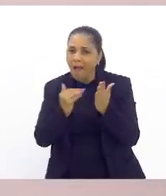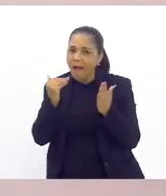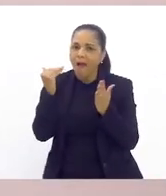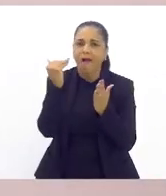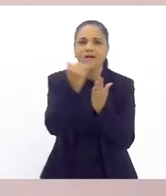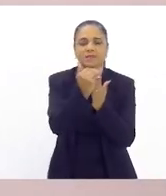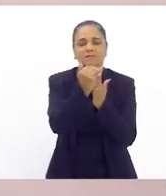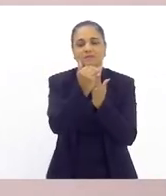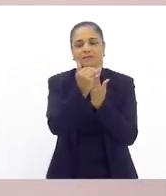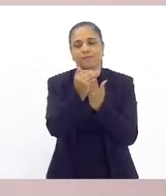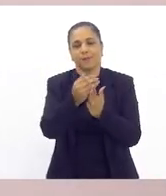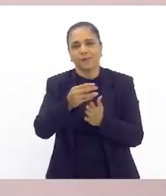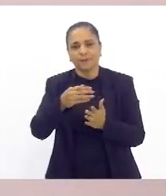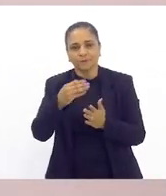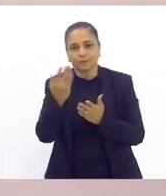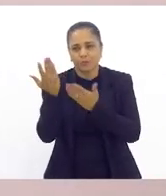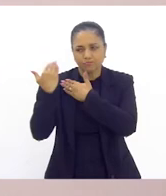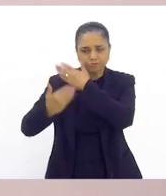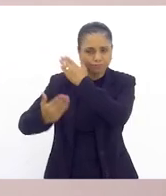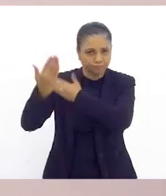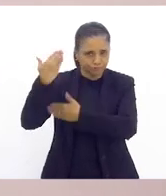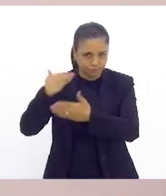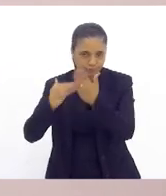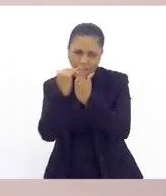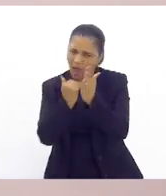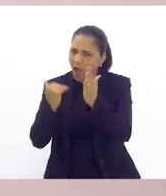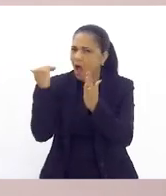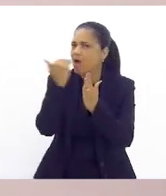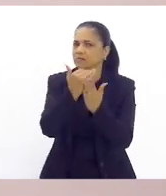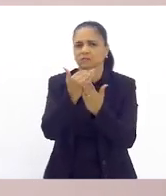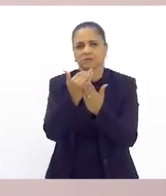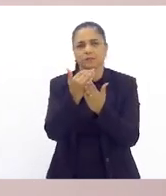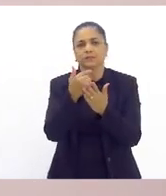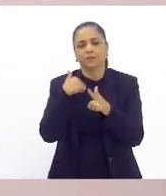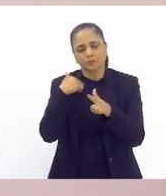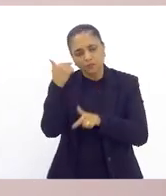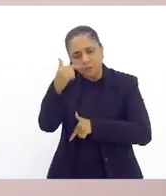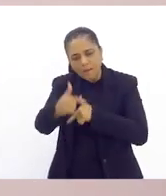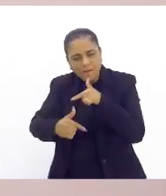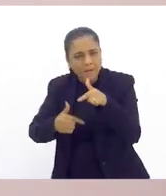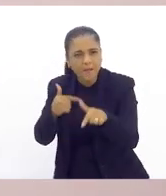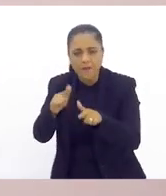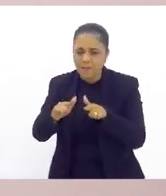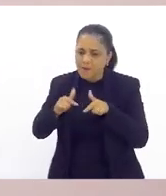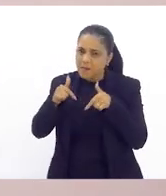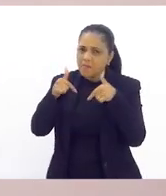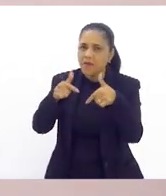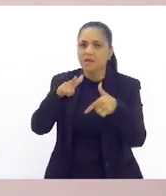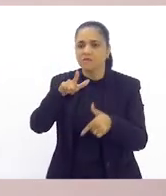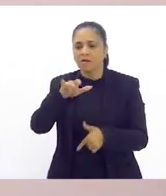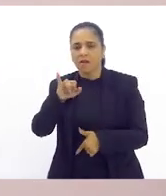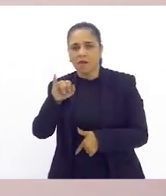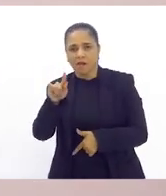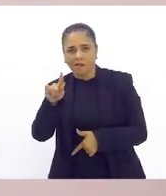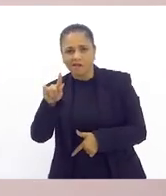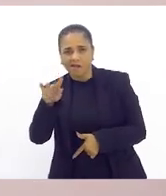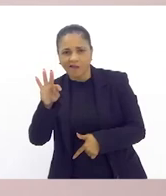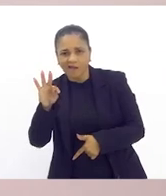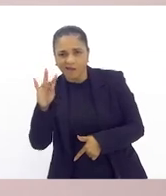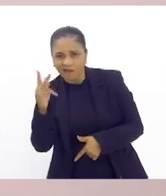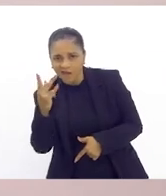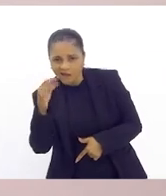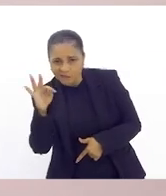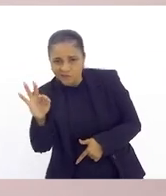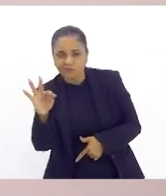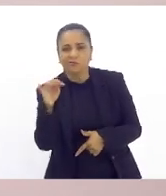nesse verão e a gente tá de fato assim imbuído lá na Light de fazer do ano de contingência